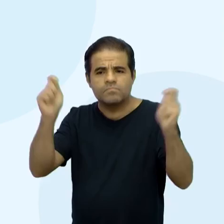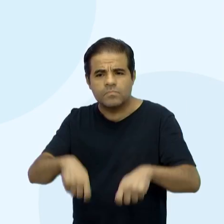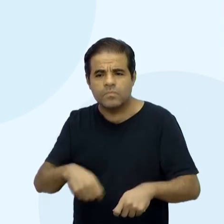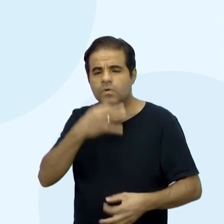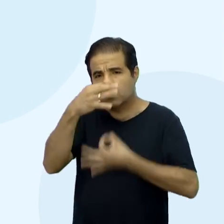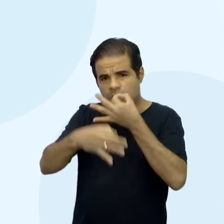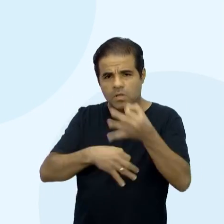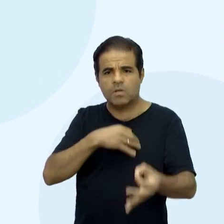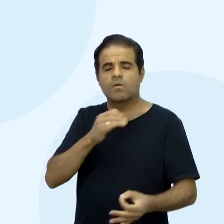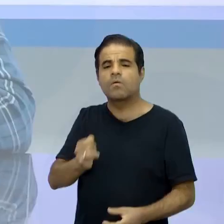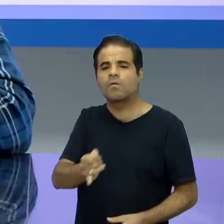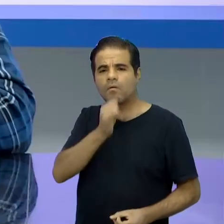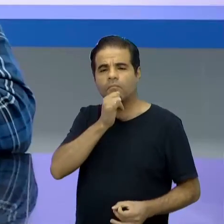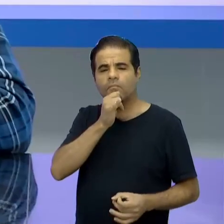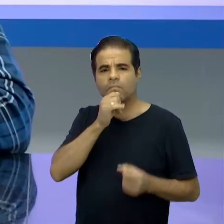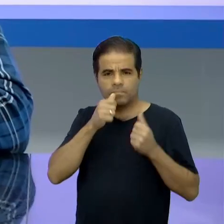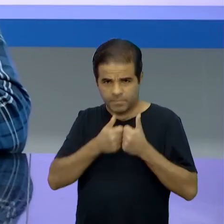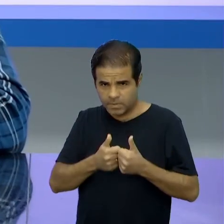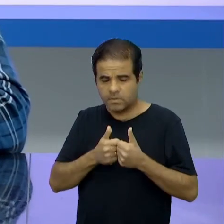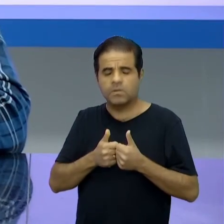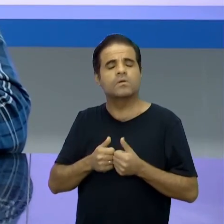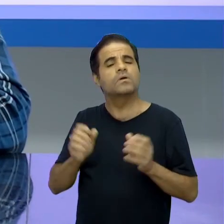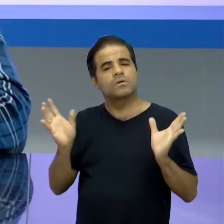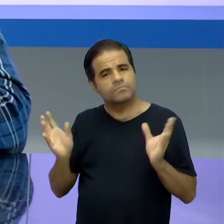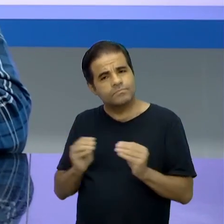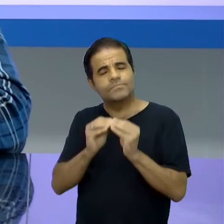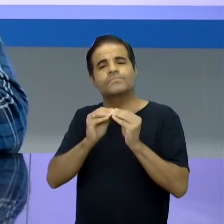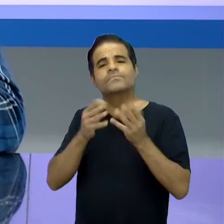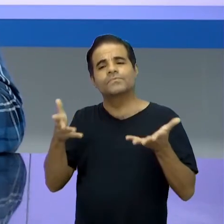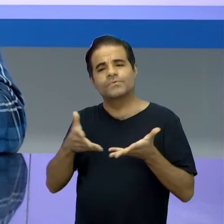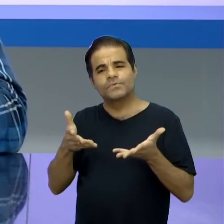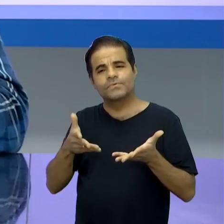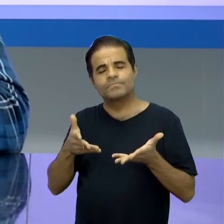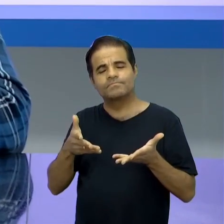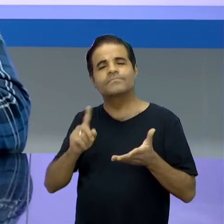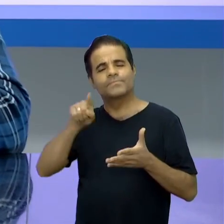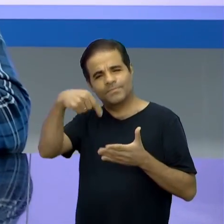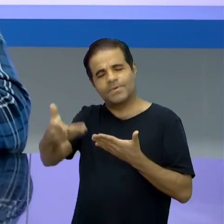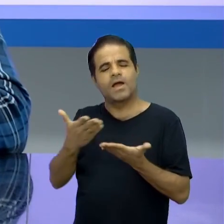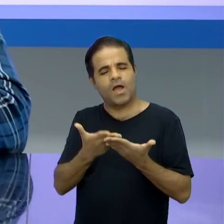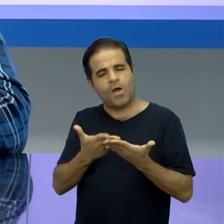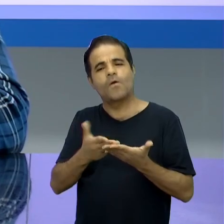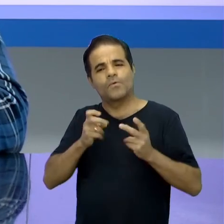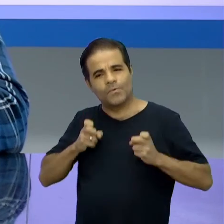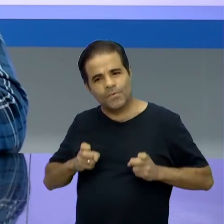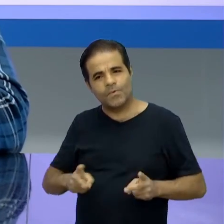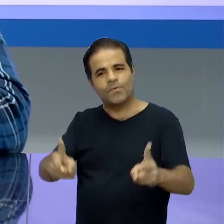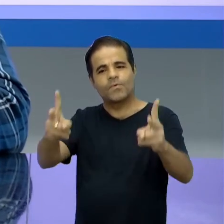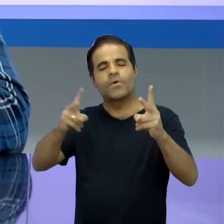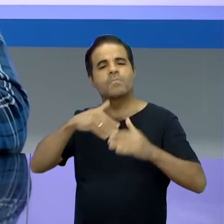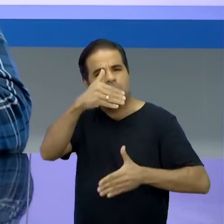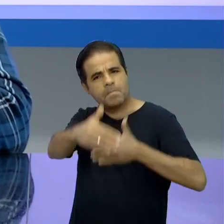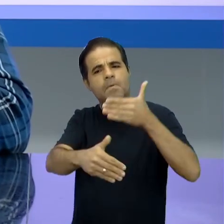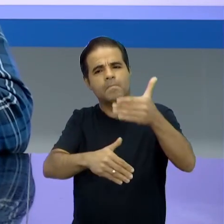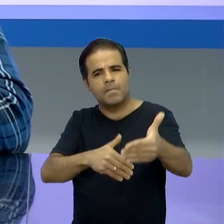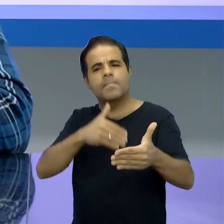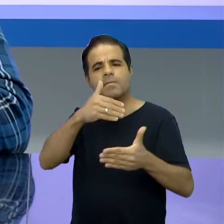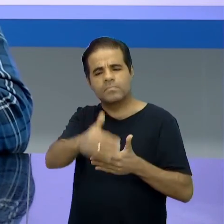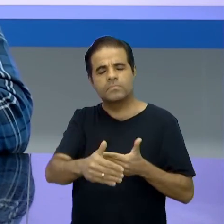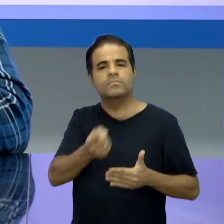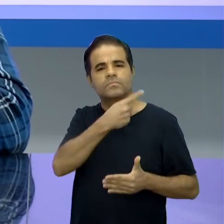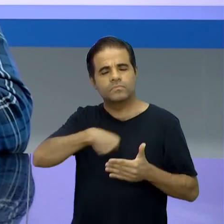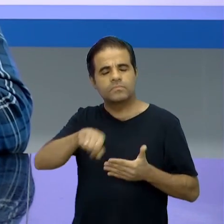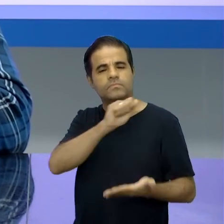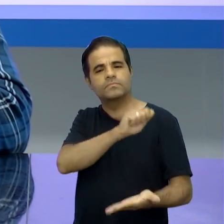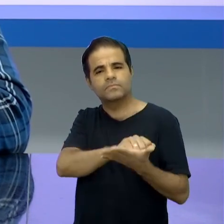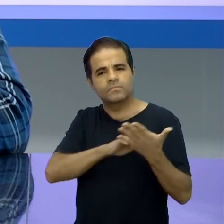aí alguns exemplos, tá? Então, basicamente é isso por hoje. Na próxima aula, a gente vai avançar sobre a